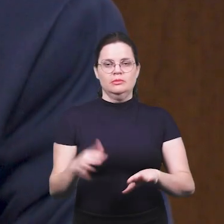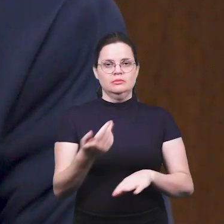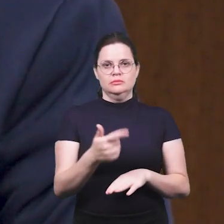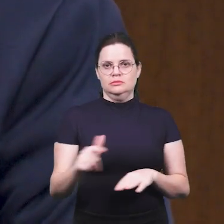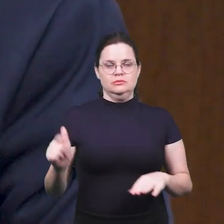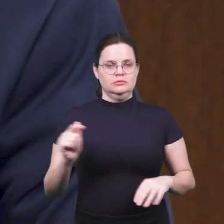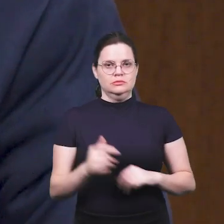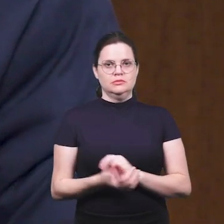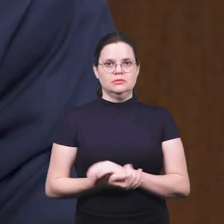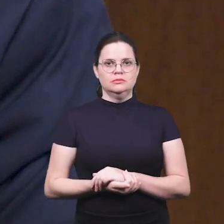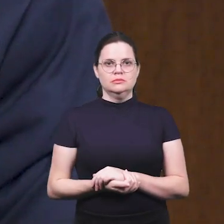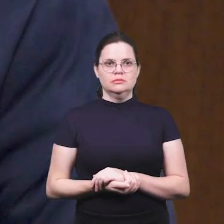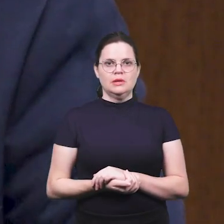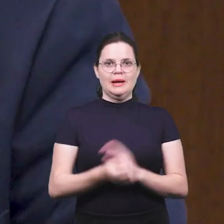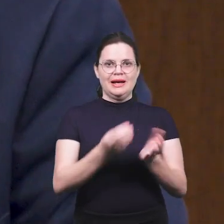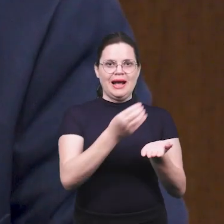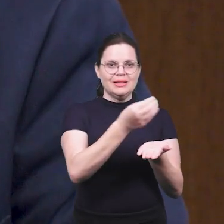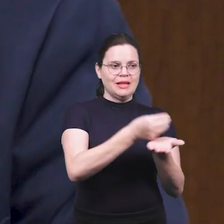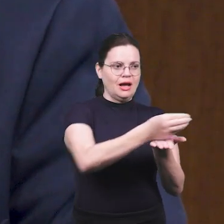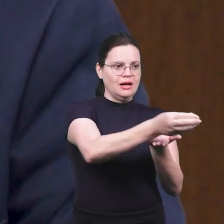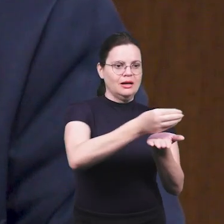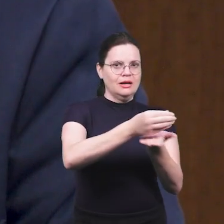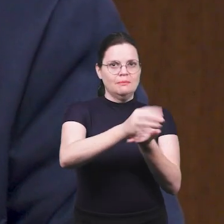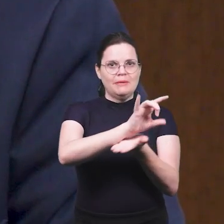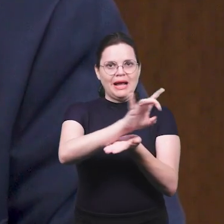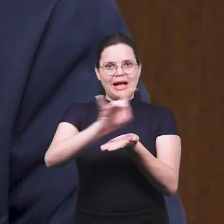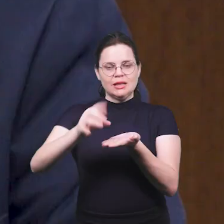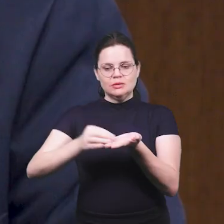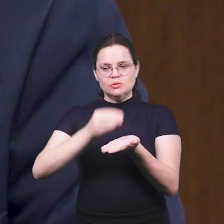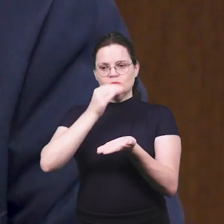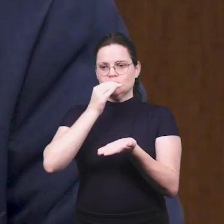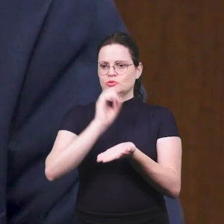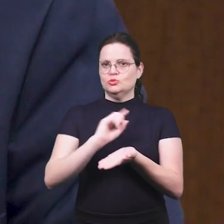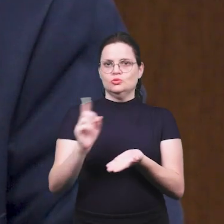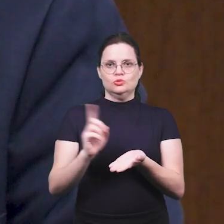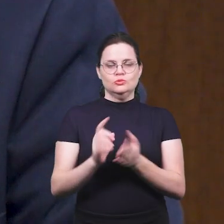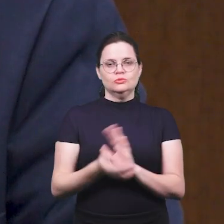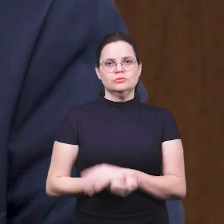tirado. Então, a eliminação do vinho.